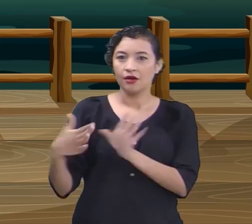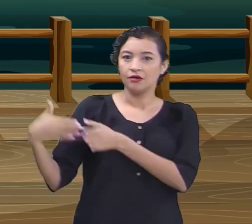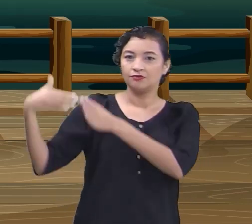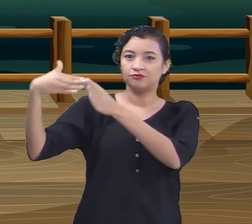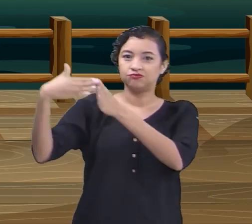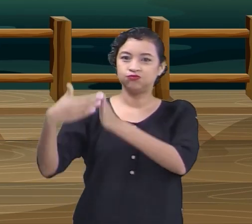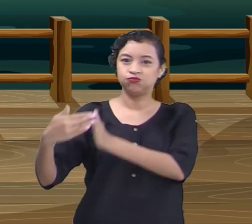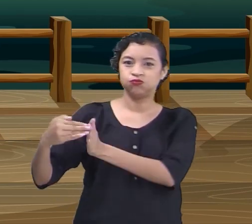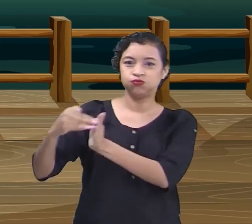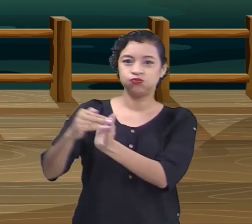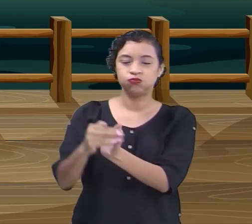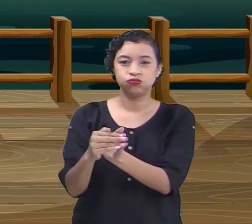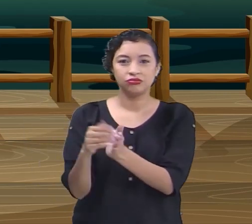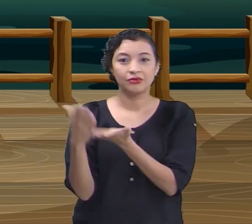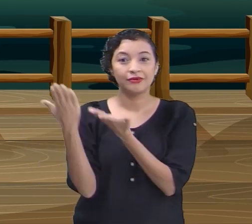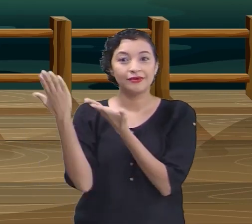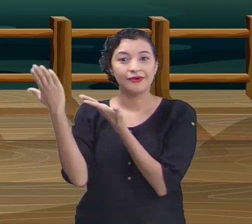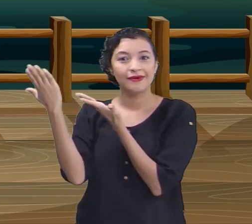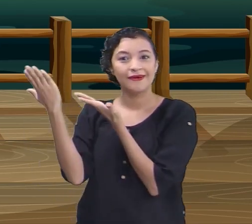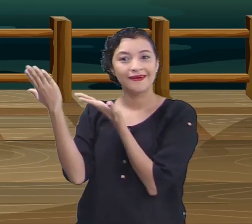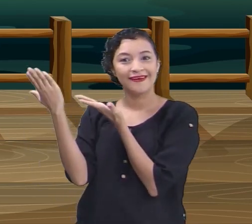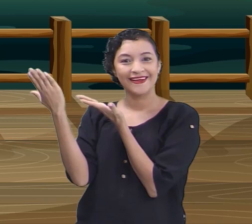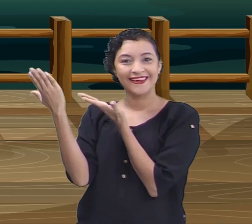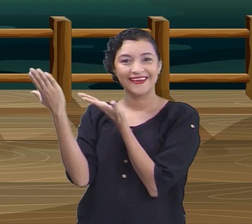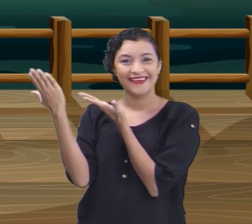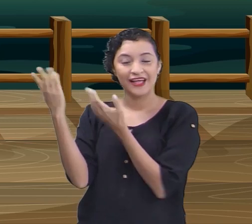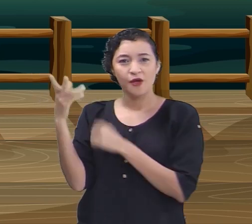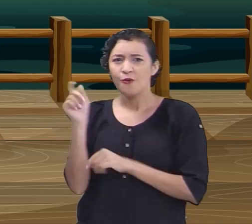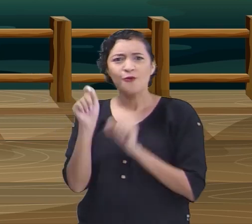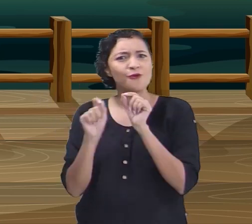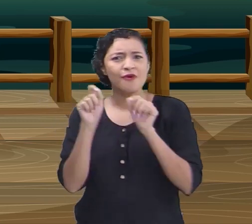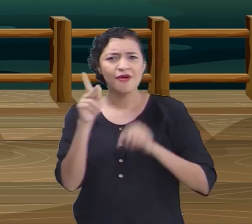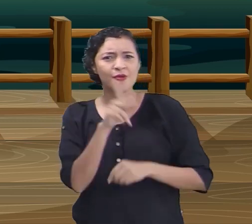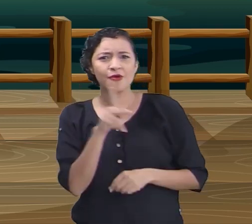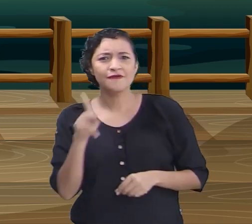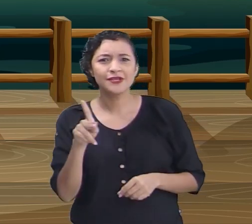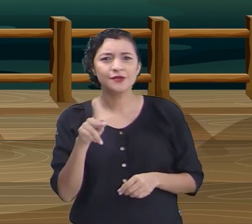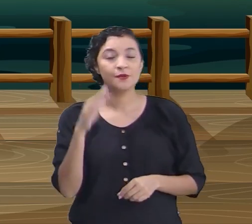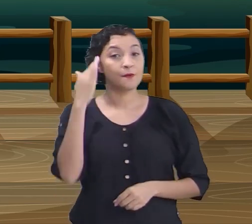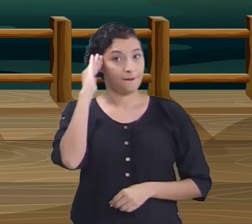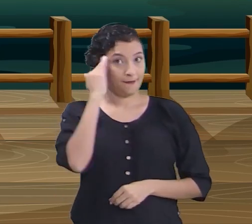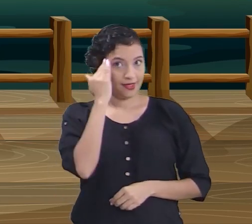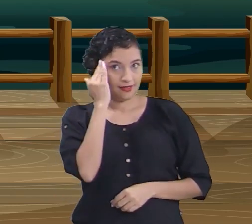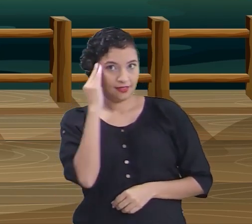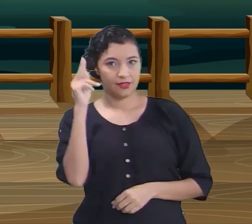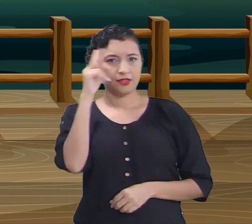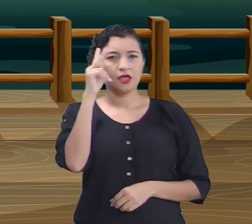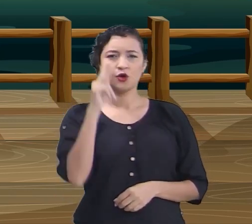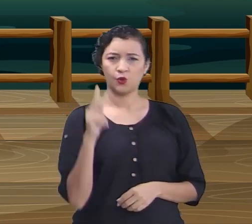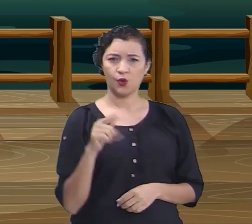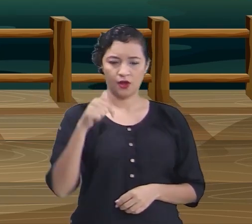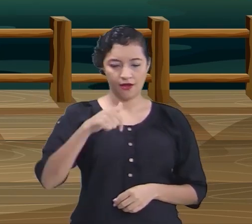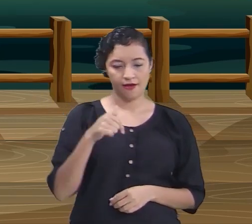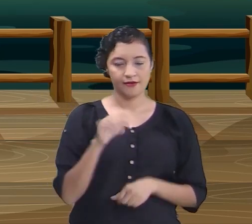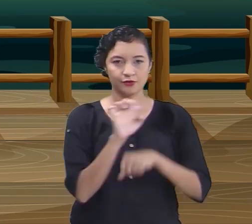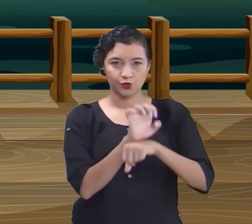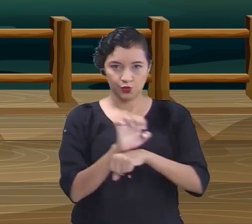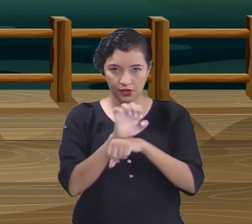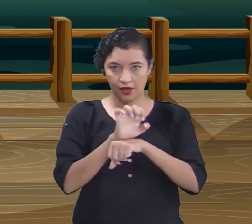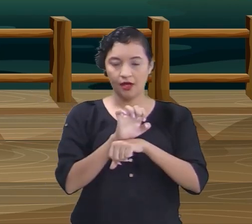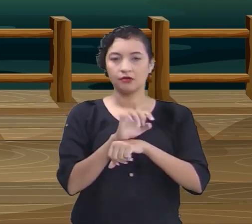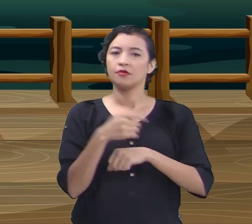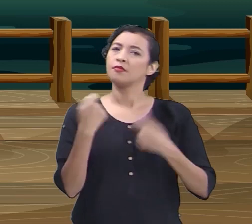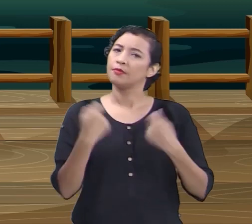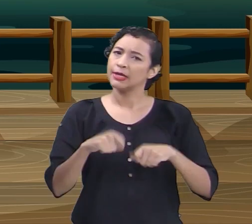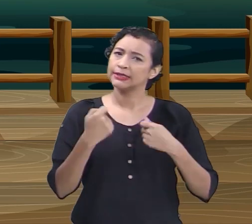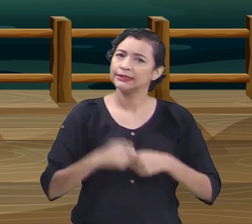caravela. O que é isso, professor? Para nós entendermos a história, principalmente a história do nosso estado, nós temos que viajar um